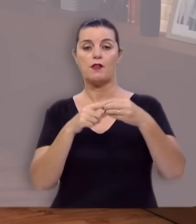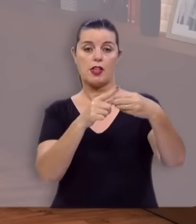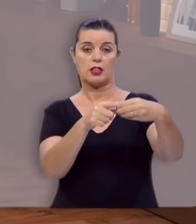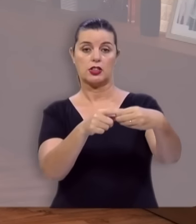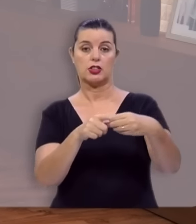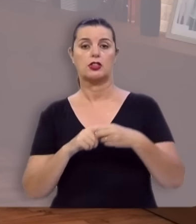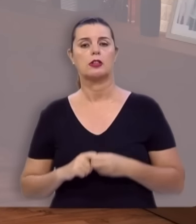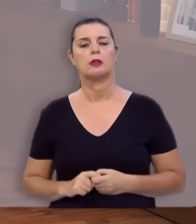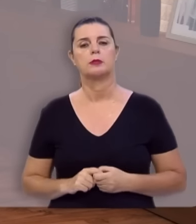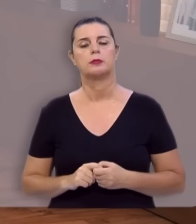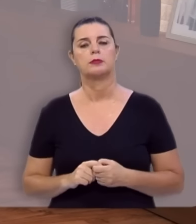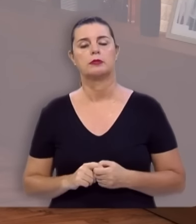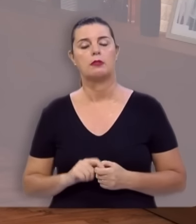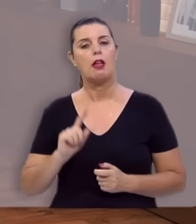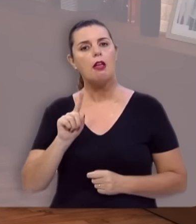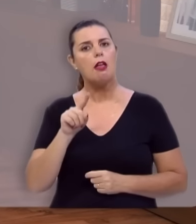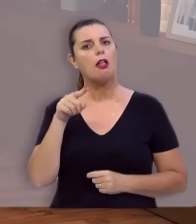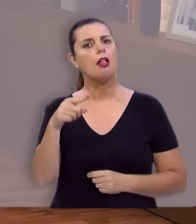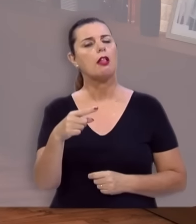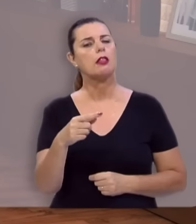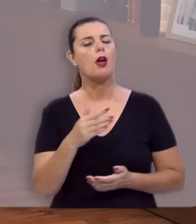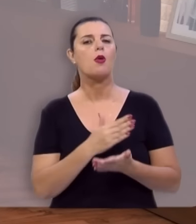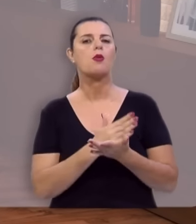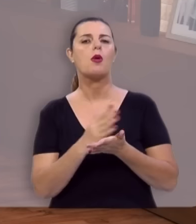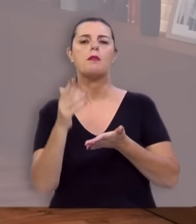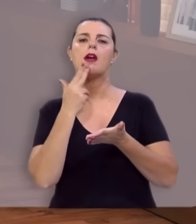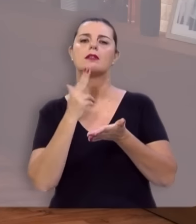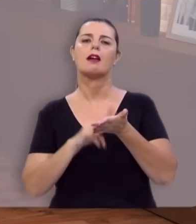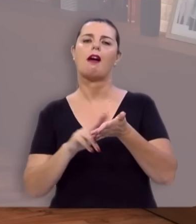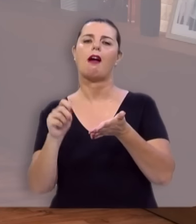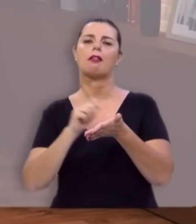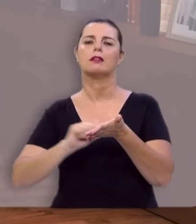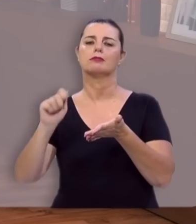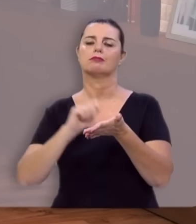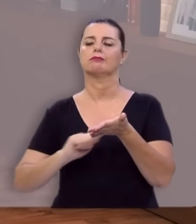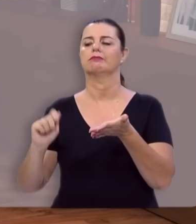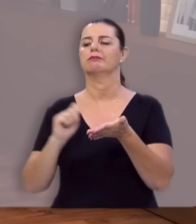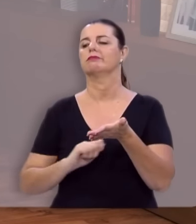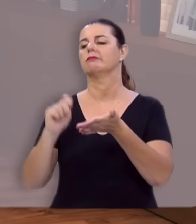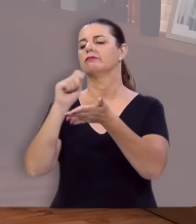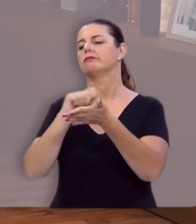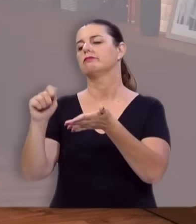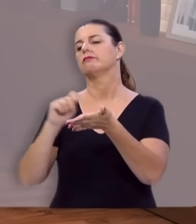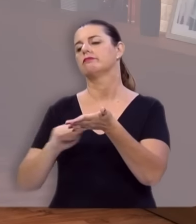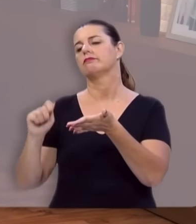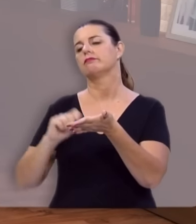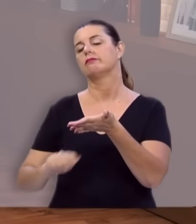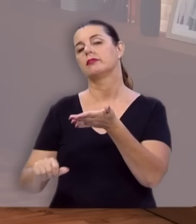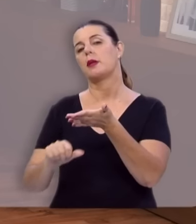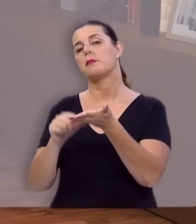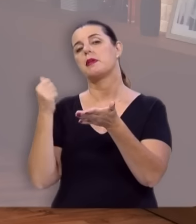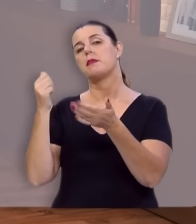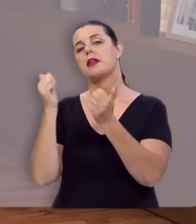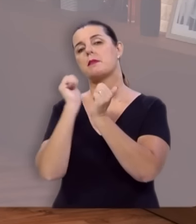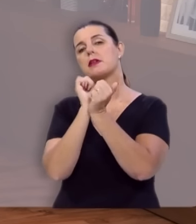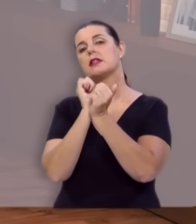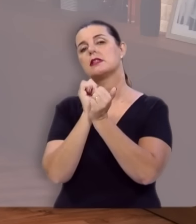viajar. Então, ele começa a escrever cartas, as cartas da primeira